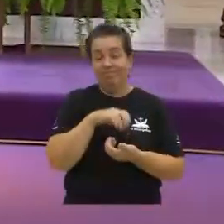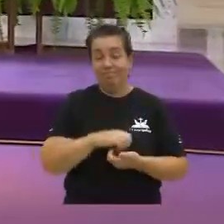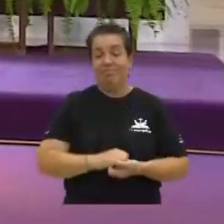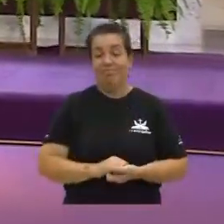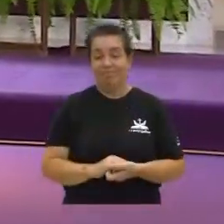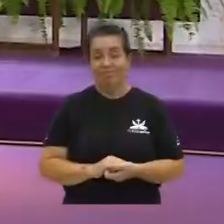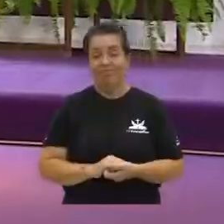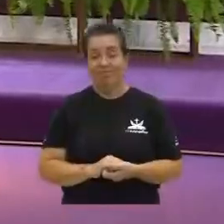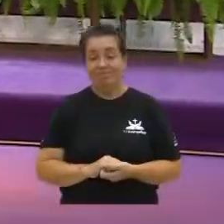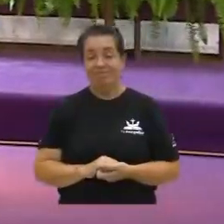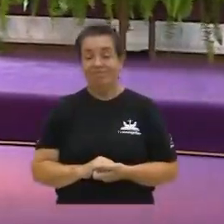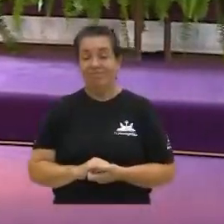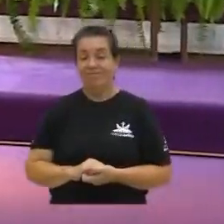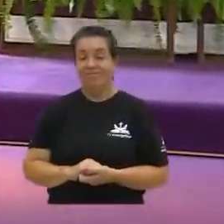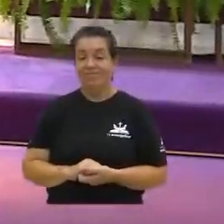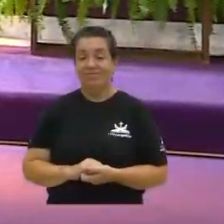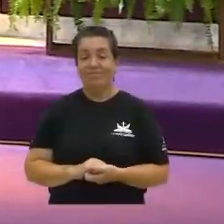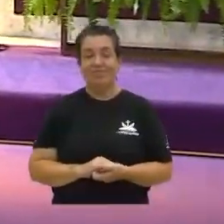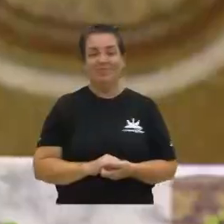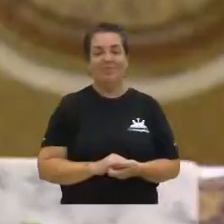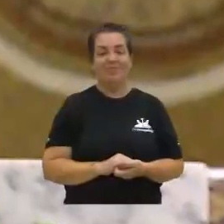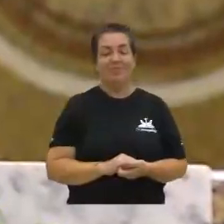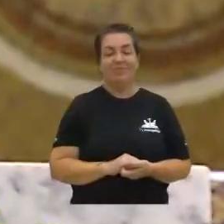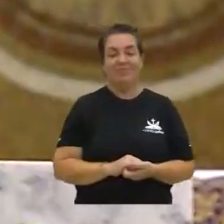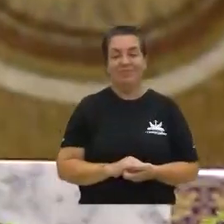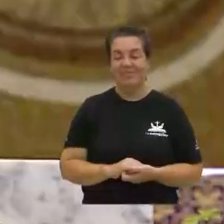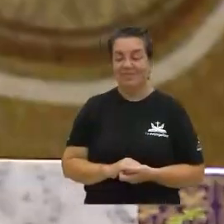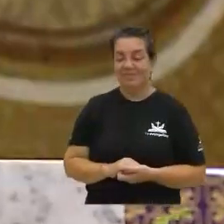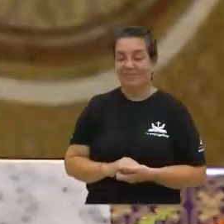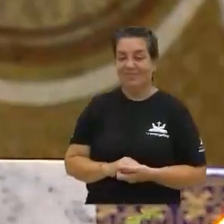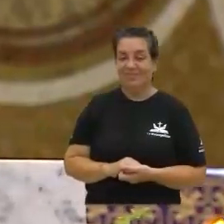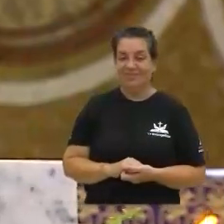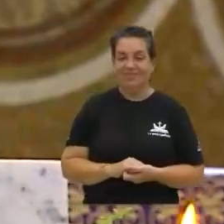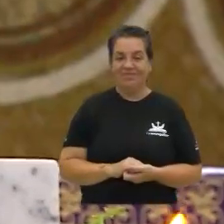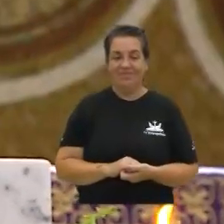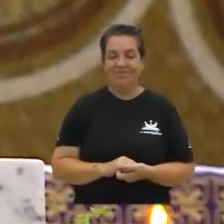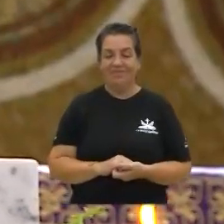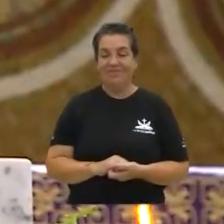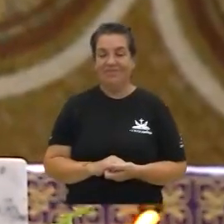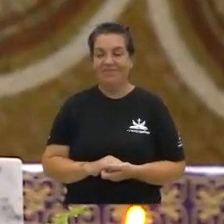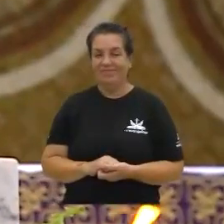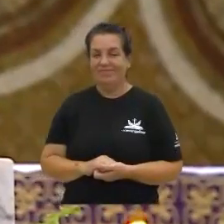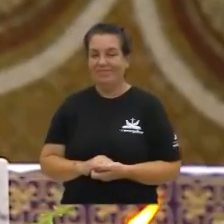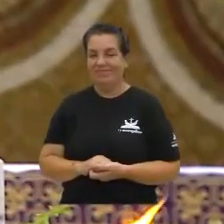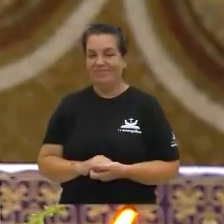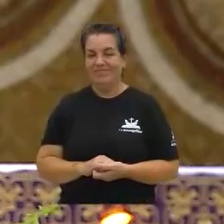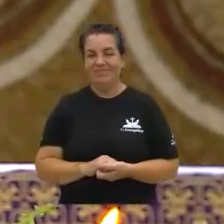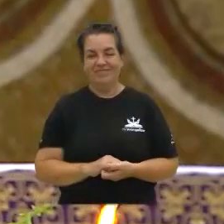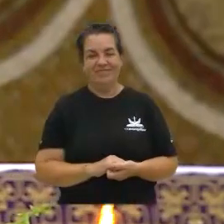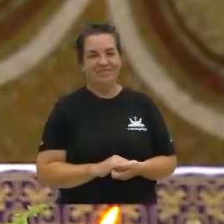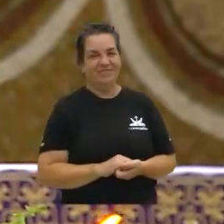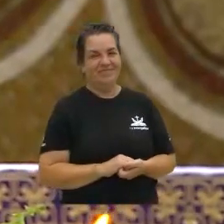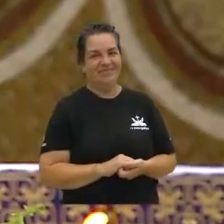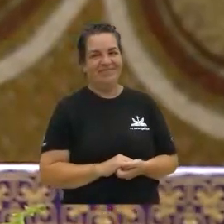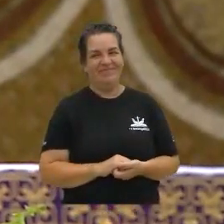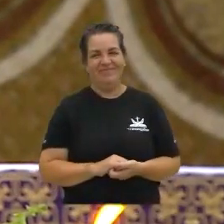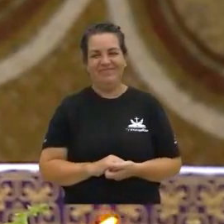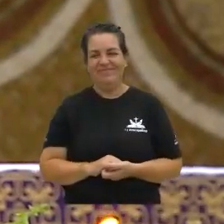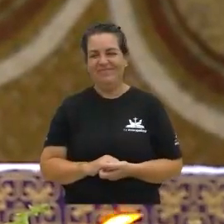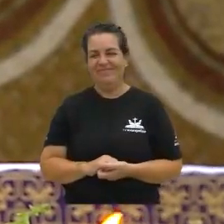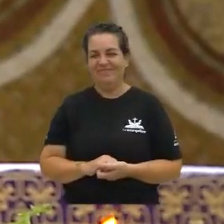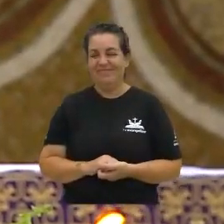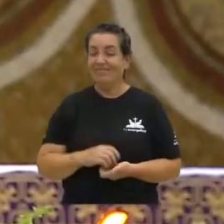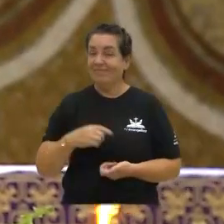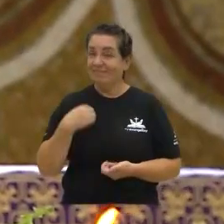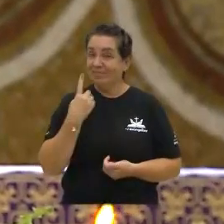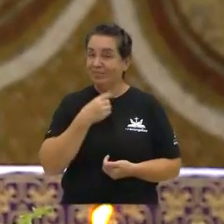O maior objeto, ou diria maior benefício que esse ladrão teria é roubar nossa alma,